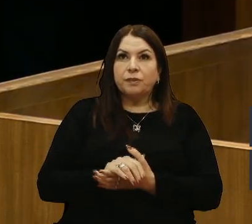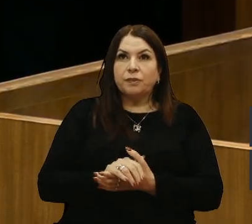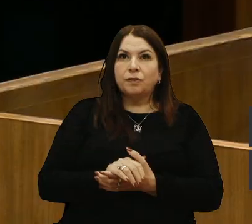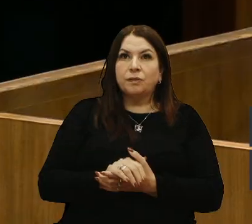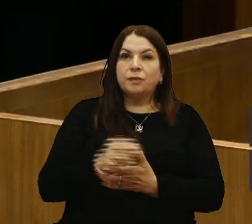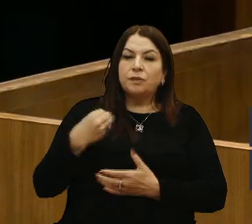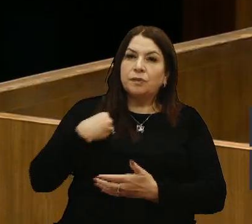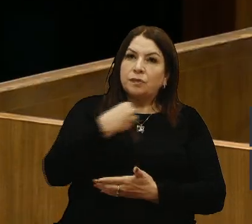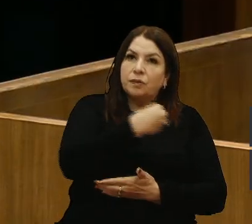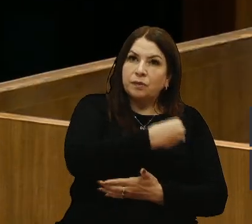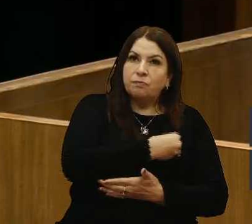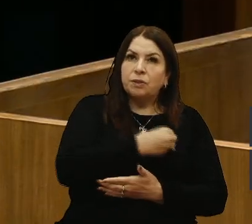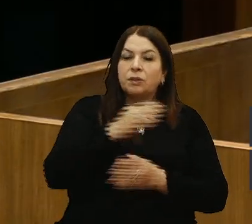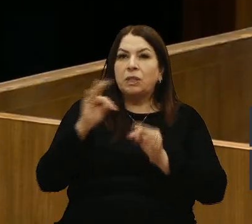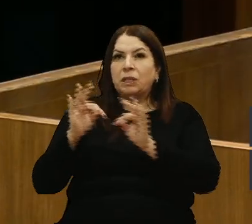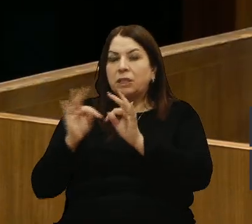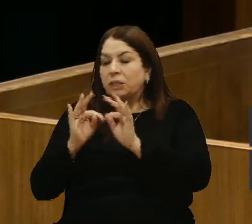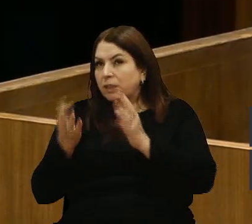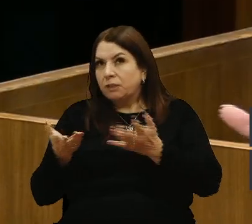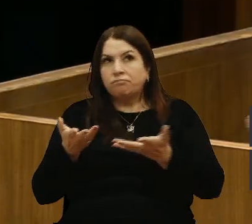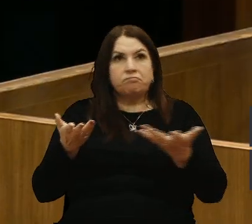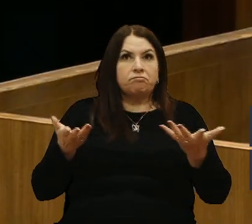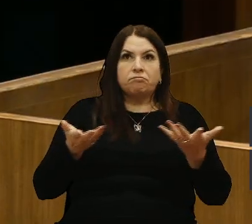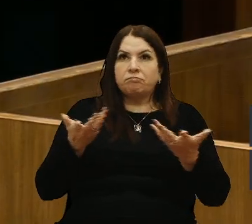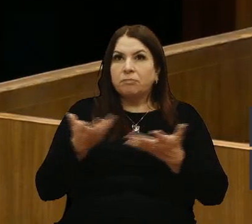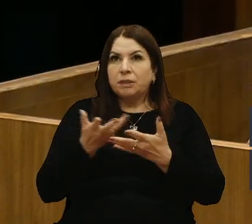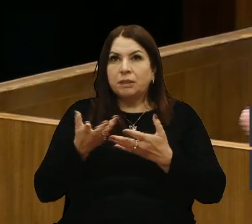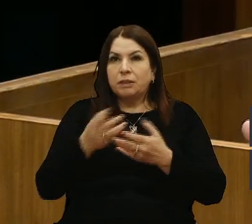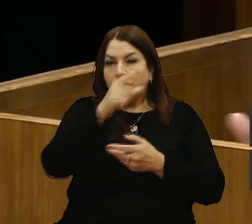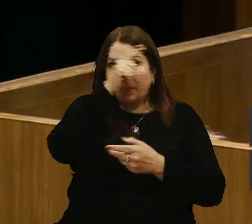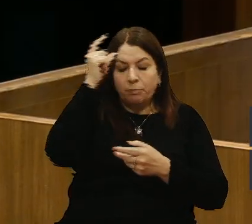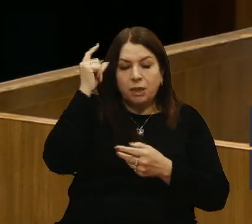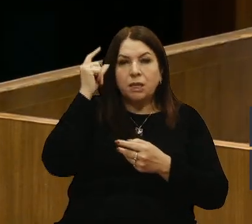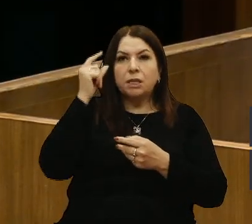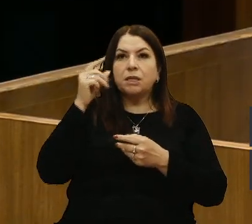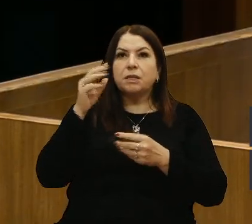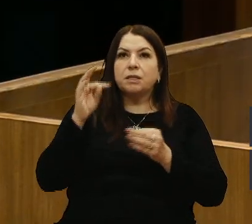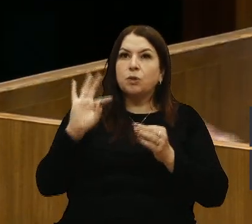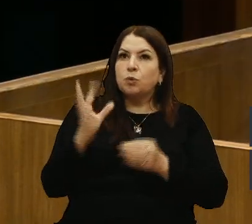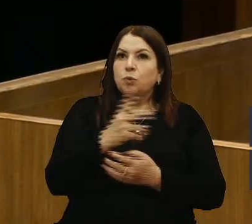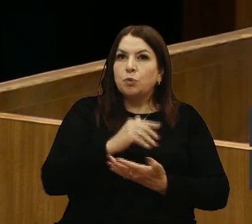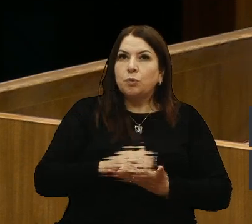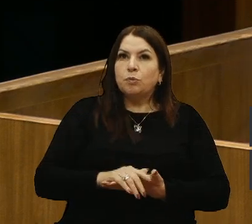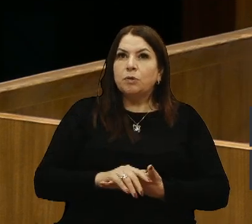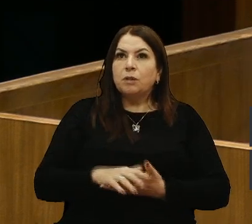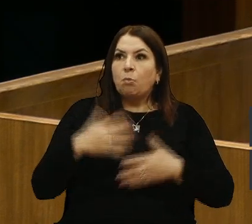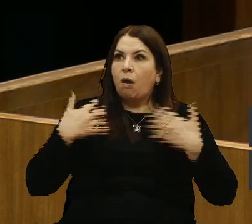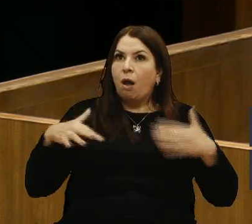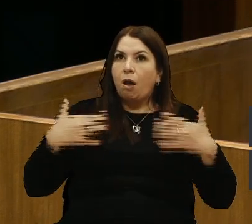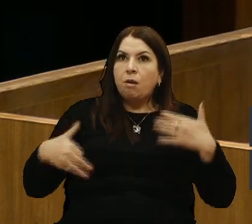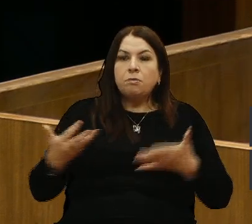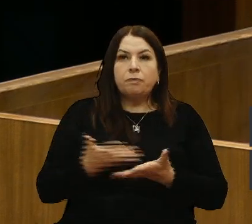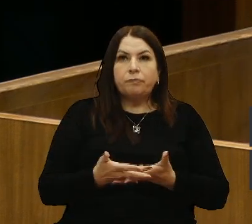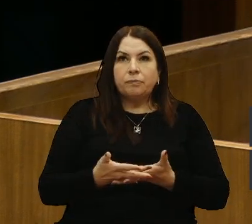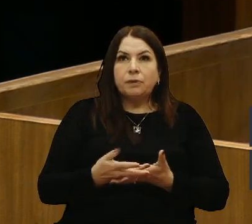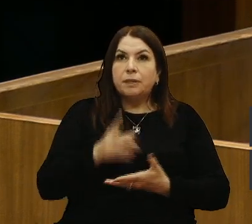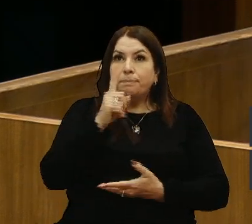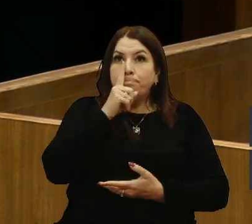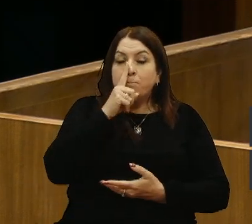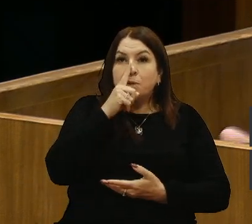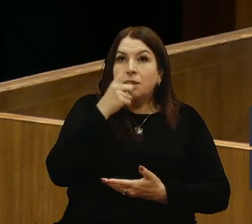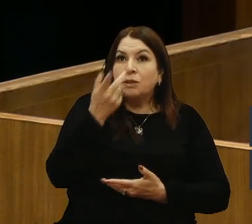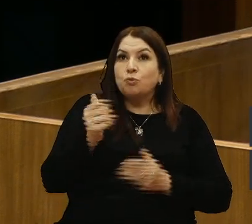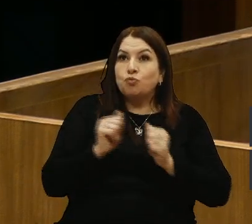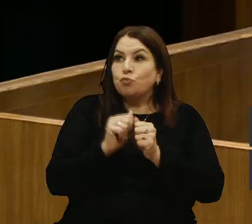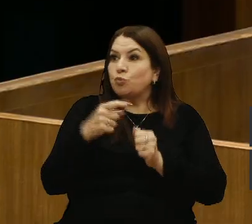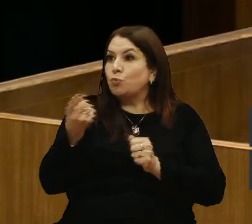parte médica, a parte técnica, técnicos de enfermagem, enfermeiros, todo mundo ali apavorado, né? E as mães que estavam ali